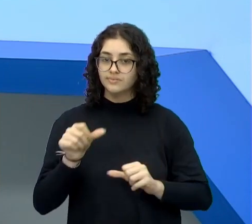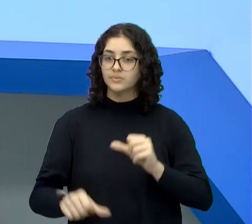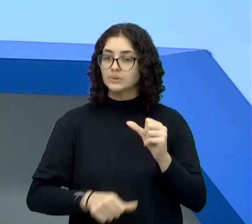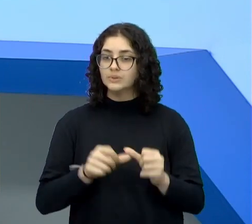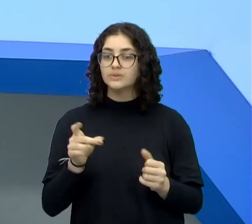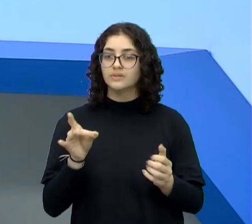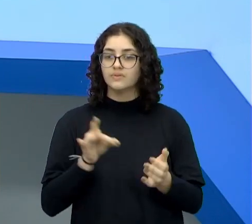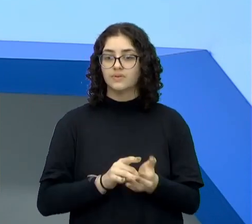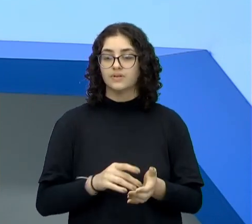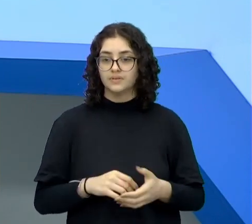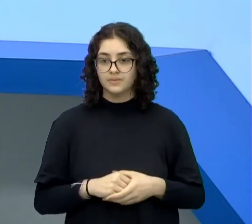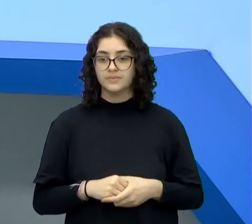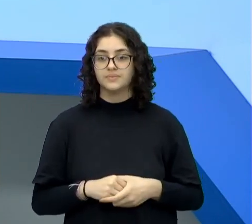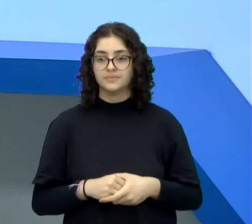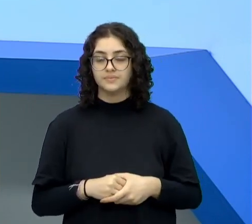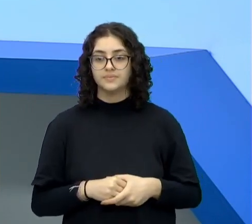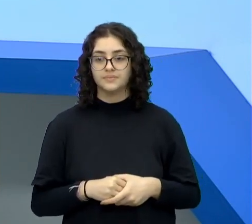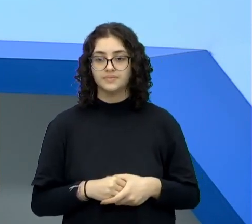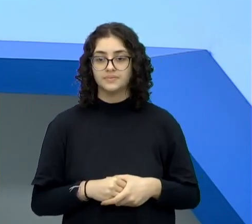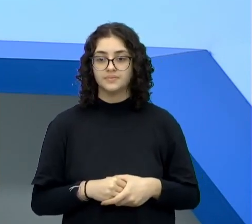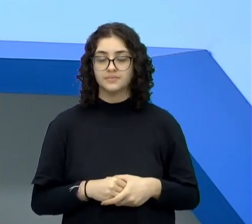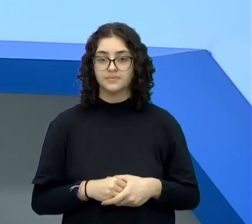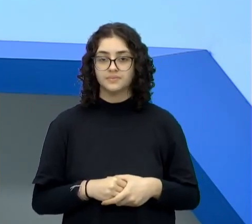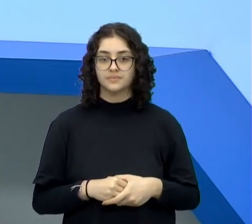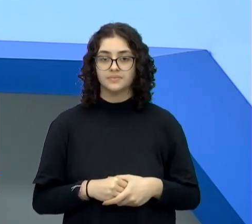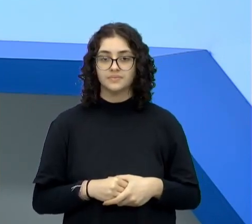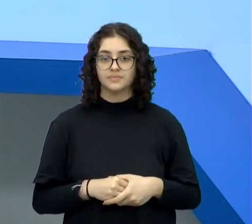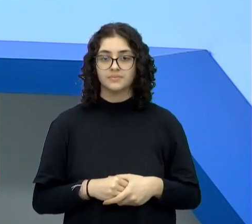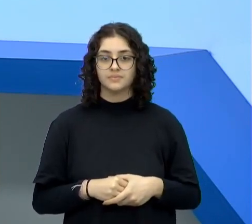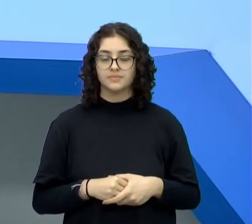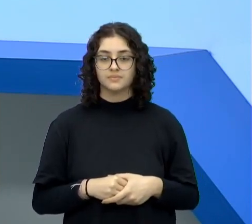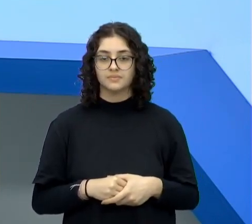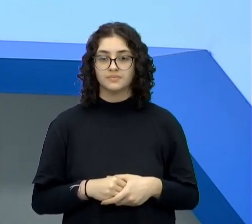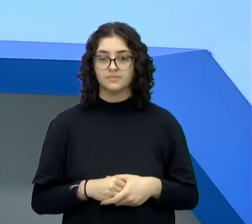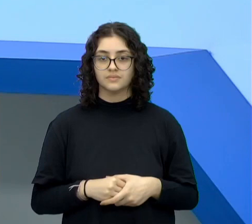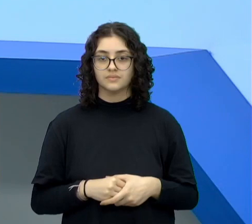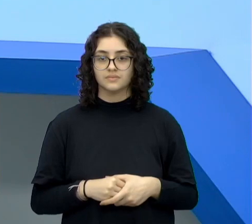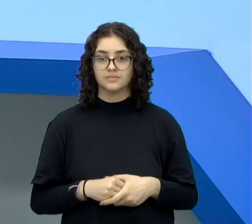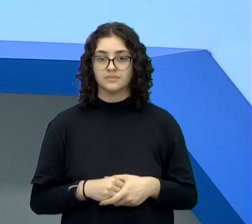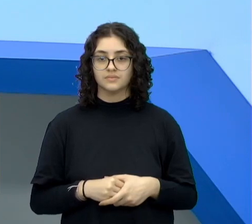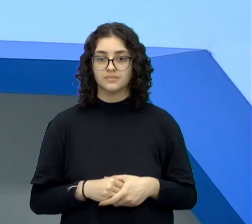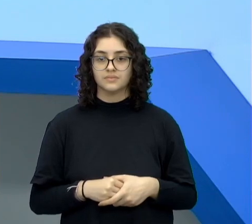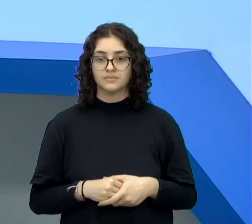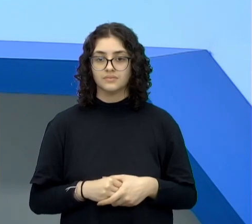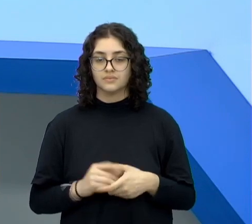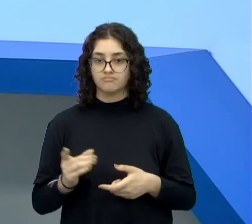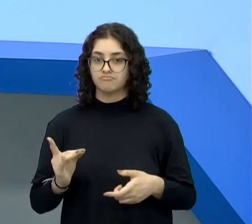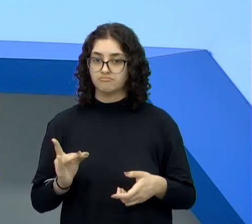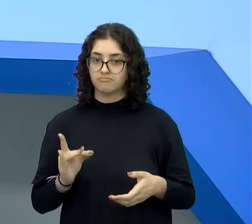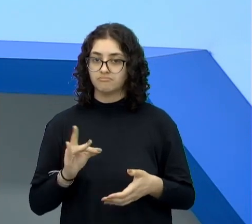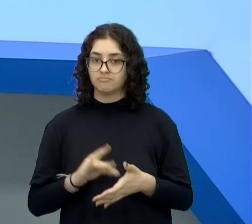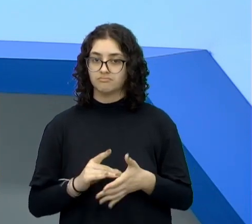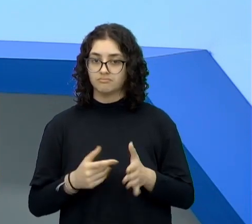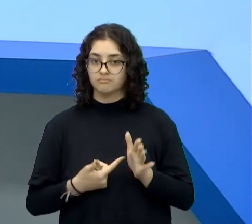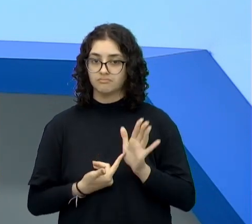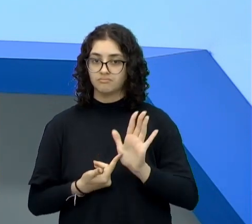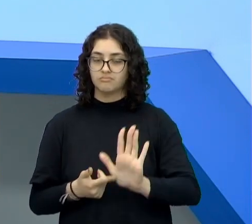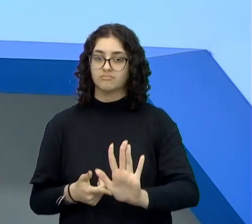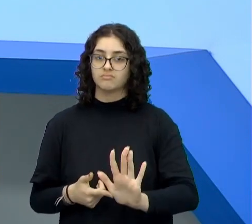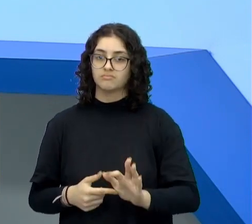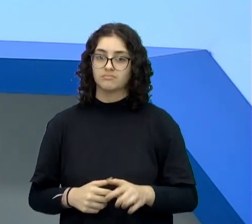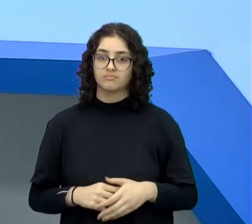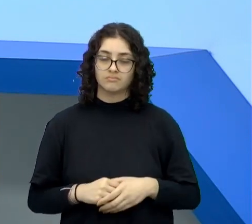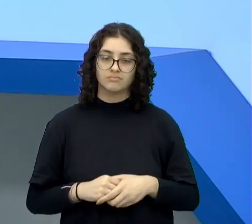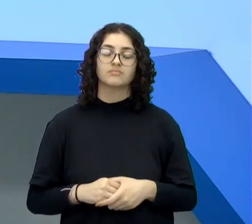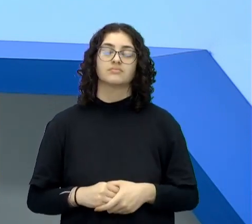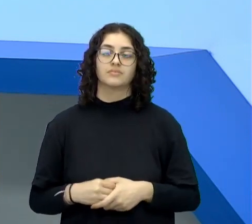em atitudes, né, no caso, atitudes que sejam realistas, né, que apareçam, né,